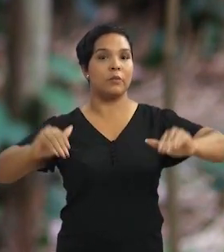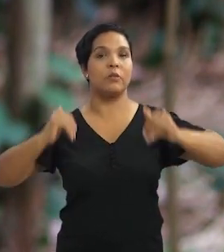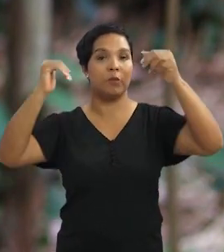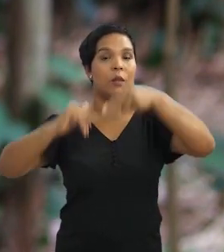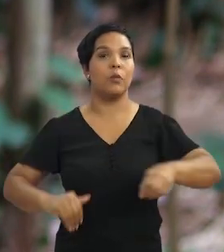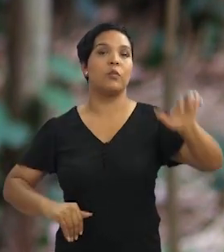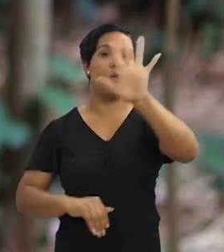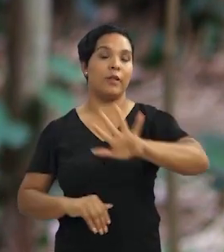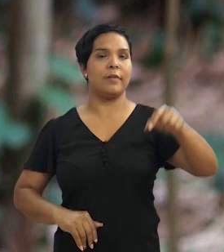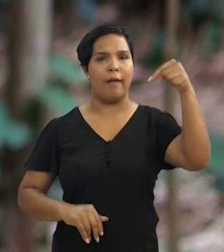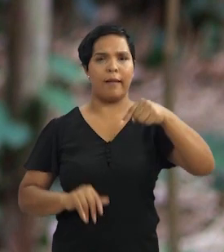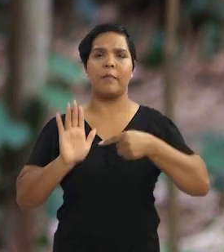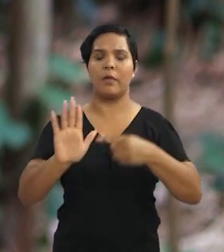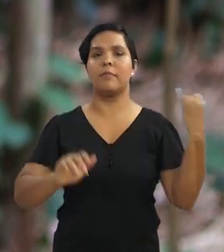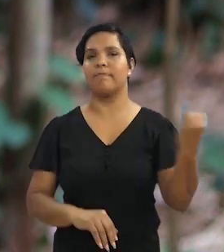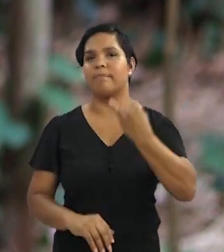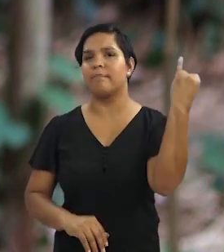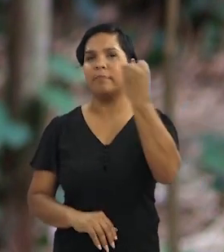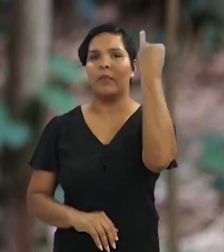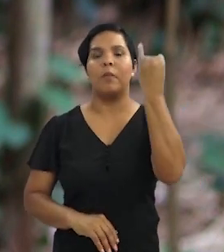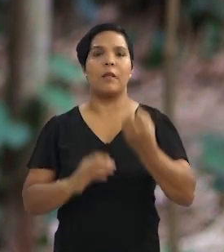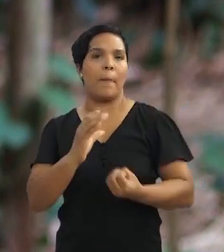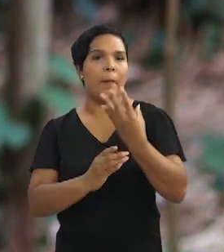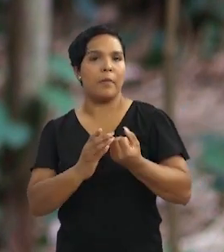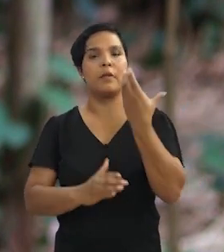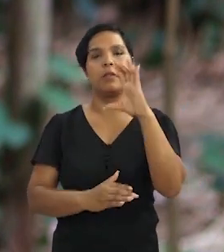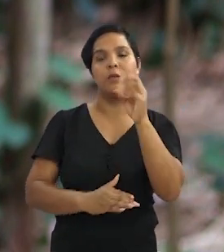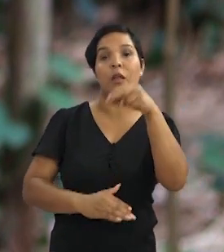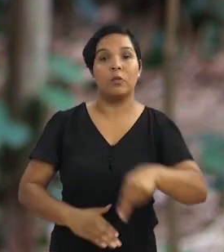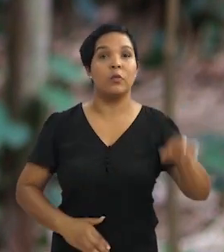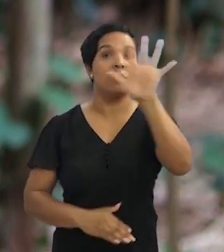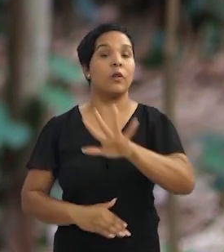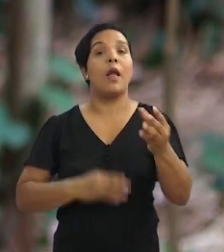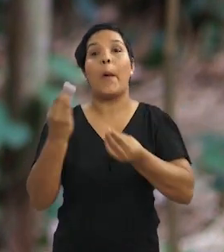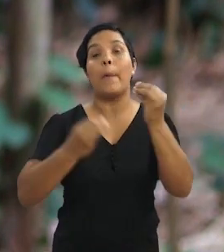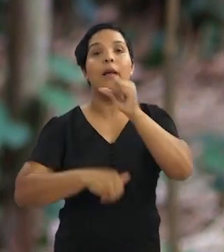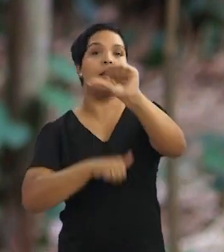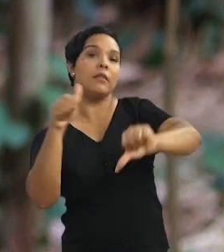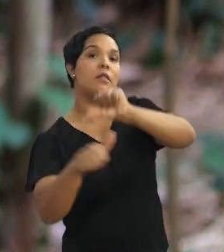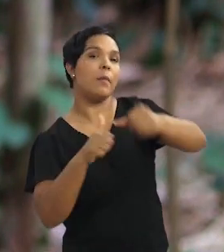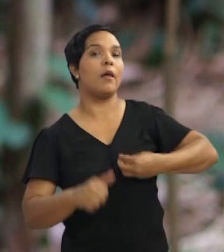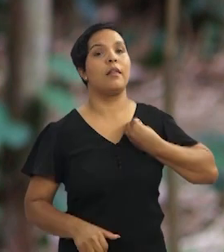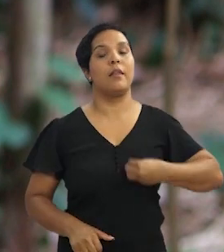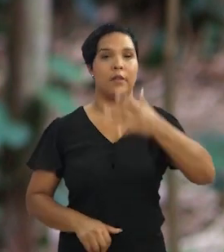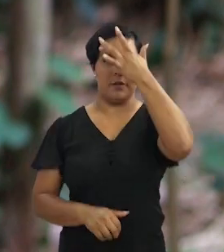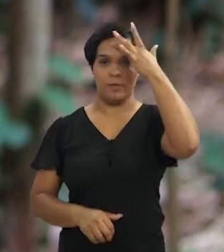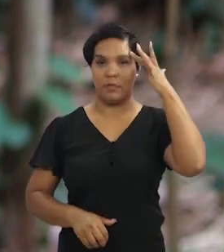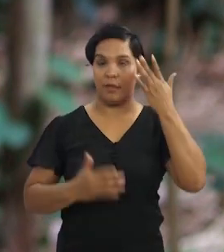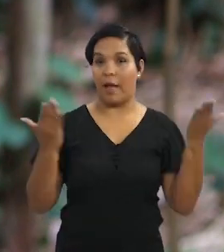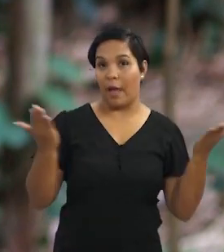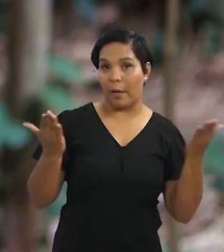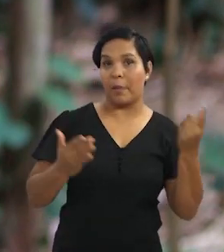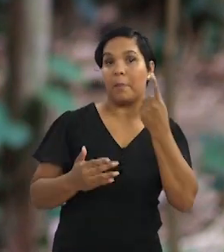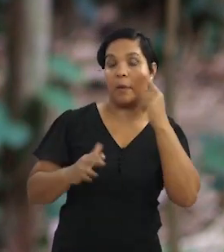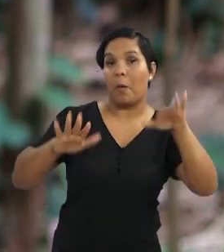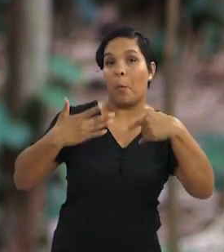superior nordestinas. Aqui a gente mostra a importância das produções científicas do Nordeste e como elas têm transformado a vida das pessoas.